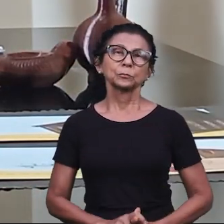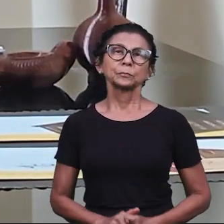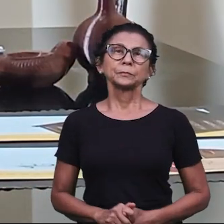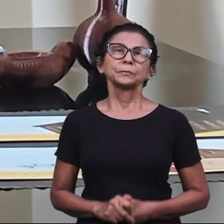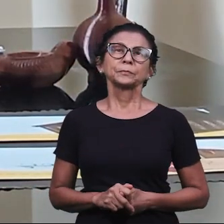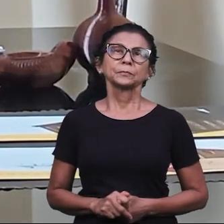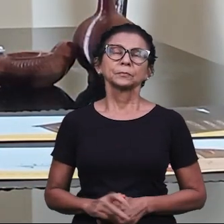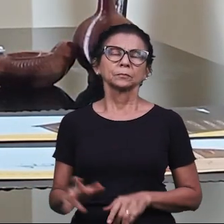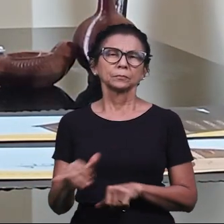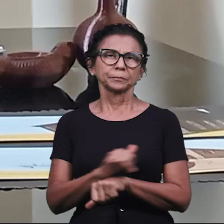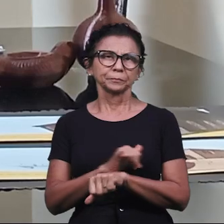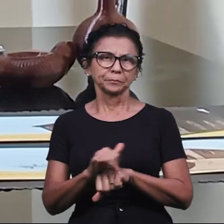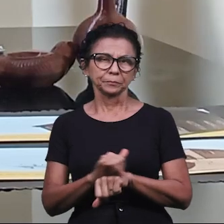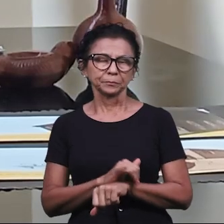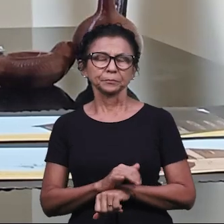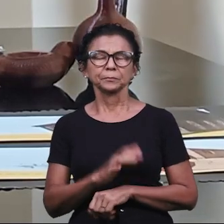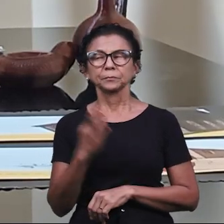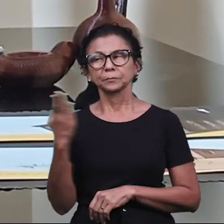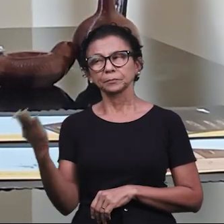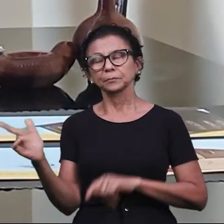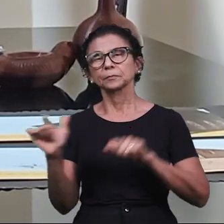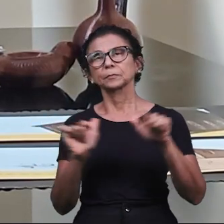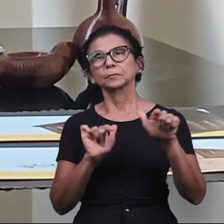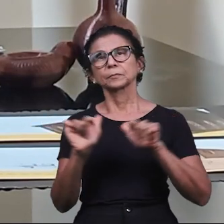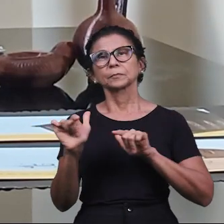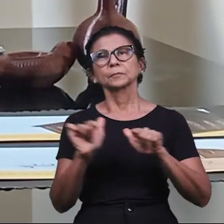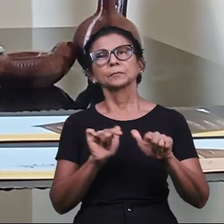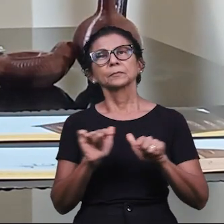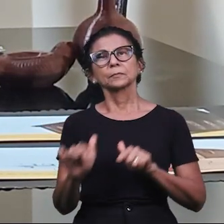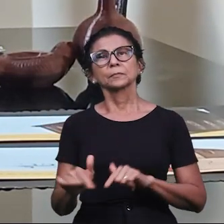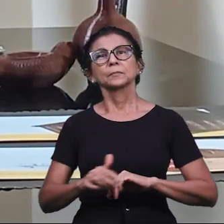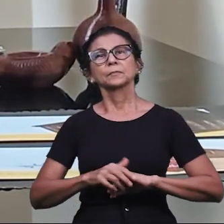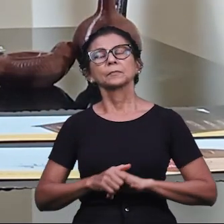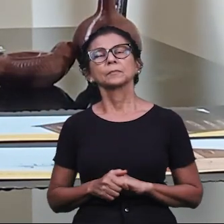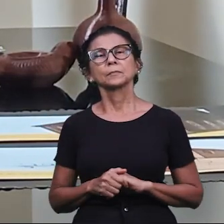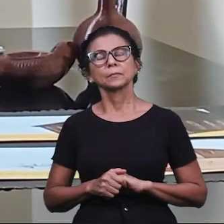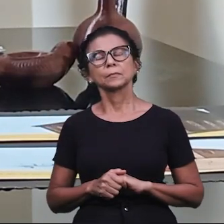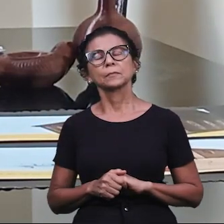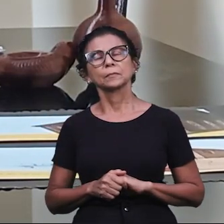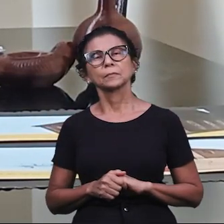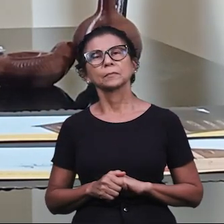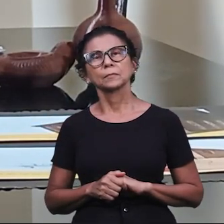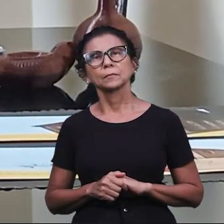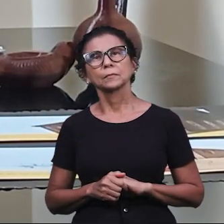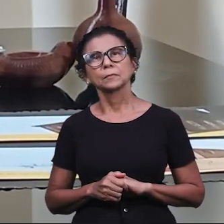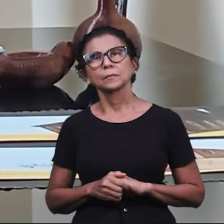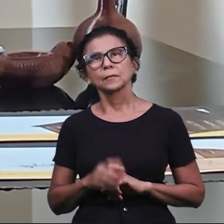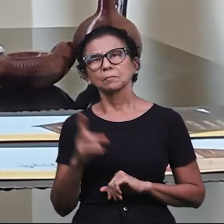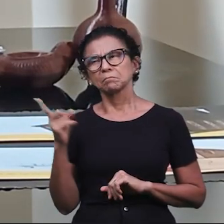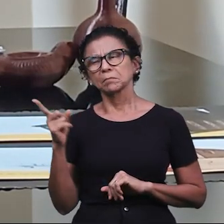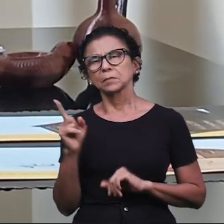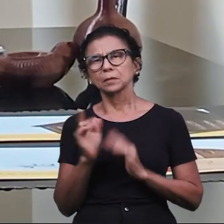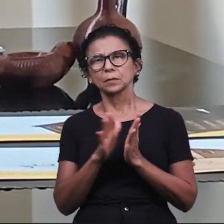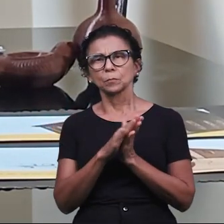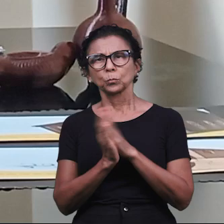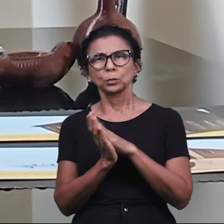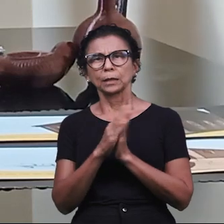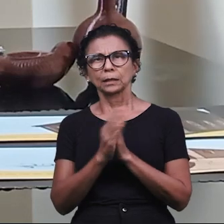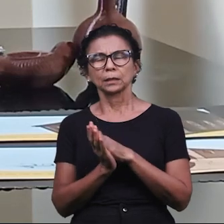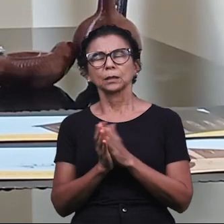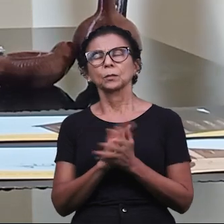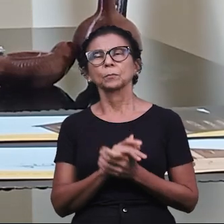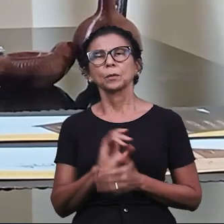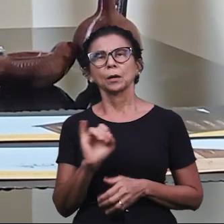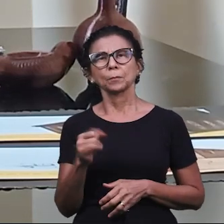possibilidade das irmãs trabalharem. São recursos fáceis e que podem ser reaproveitados em várias aulas, porque nós